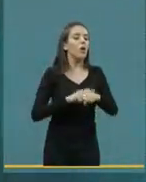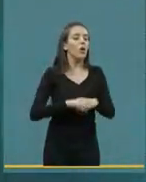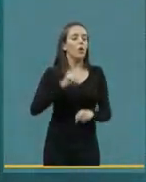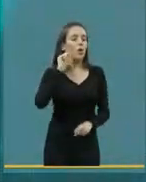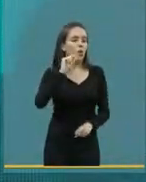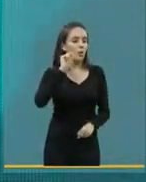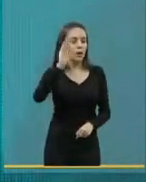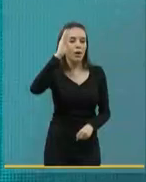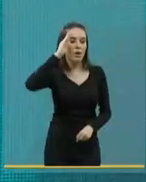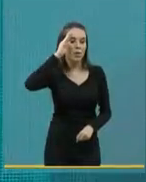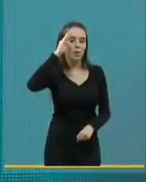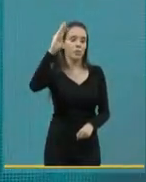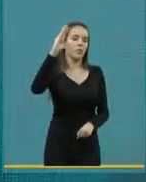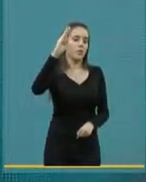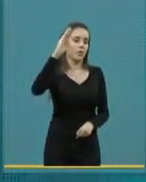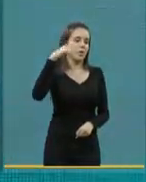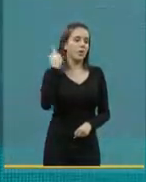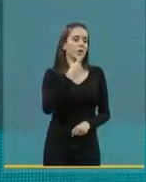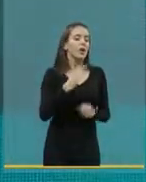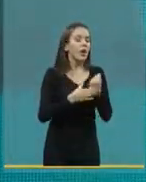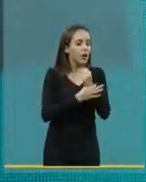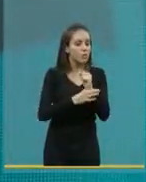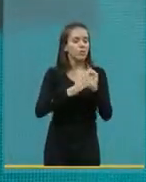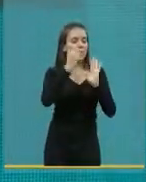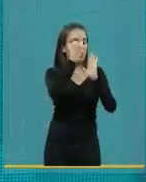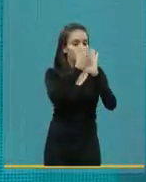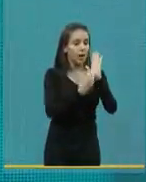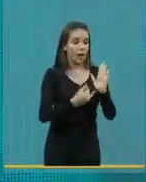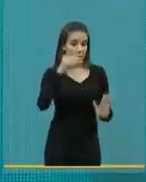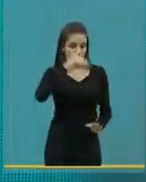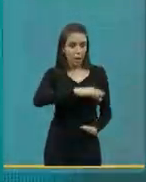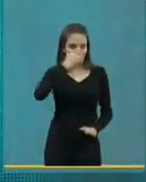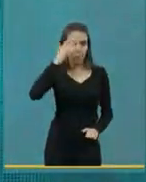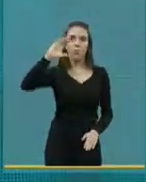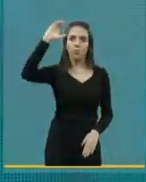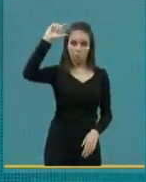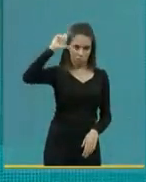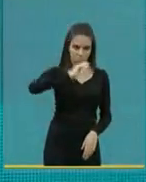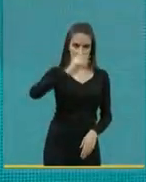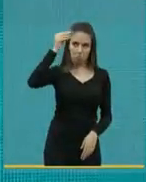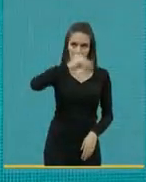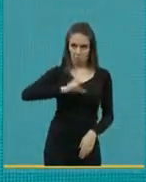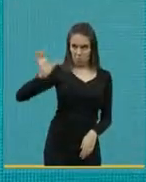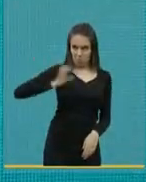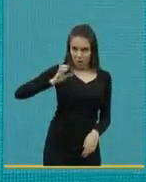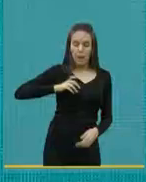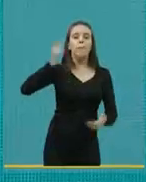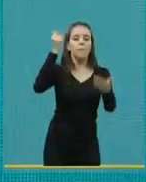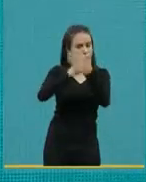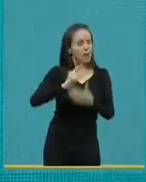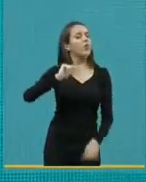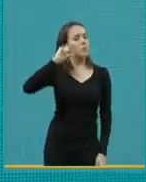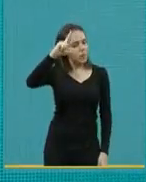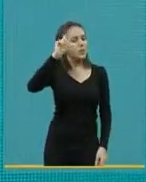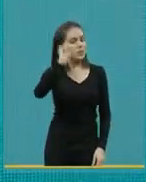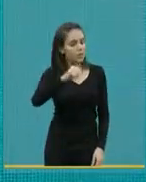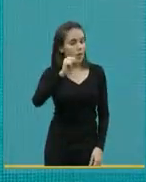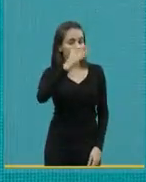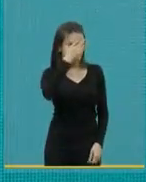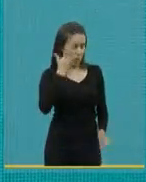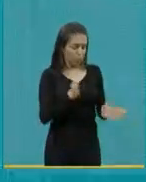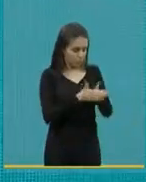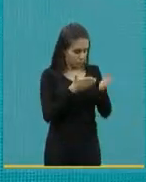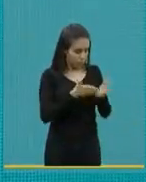princípio da justiça da justiça tributária quem ganha mais tem que pagar mais e quem ganha menos tem